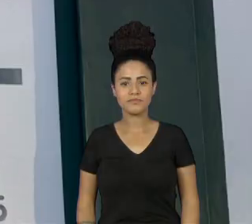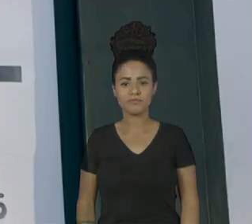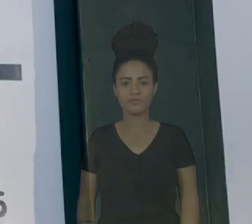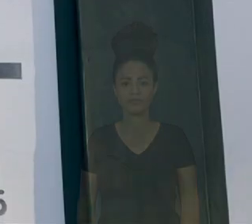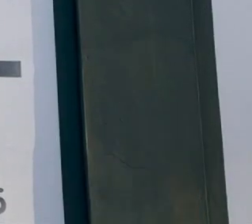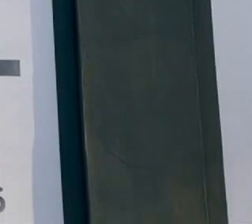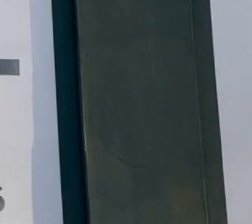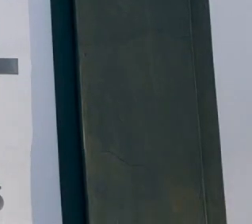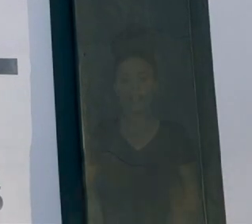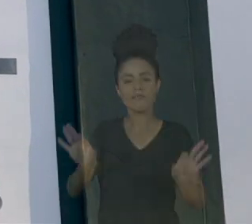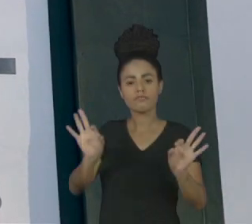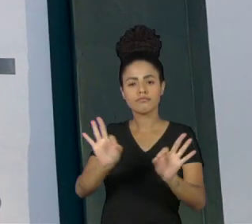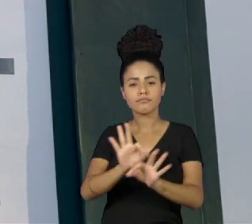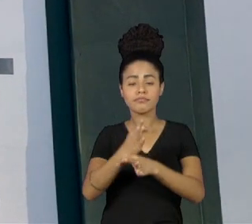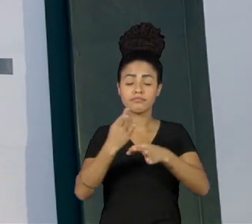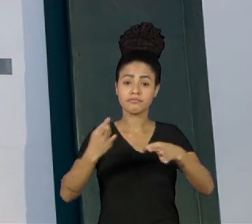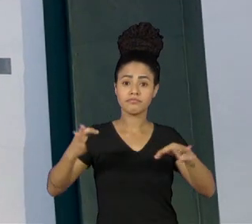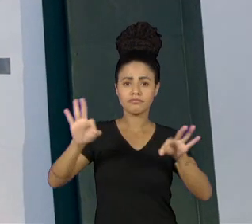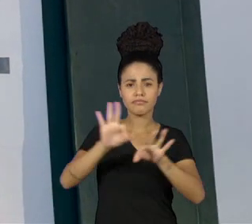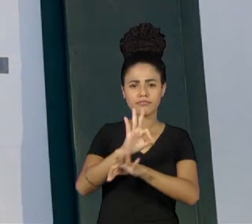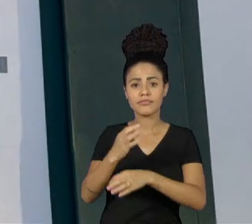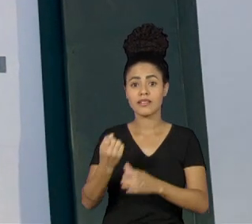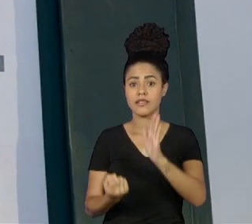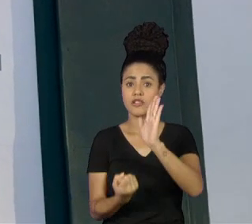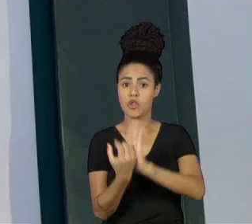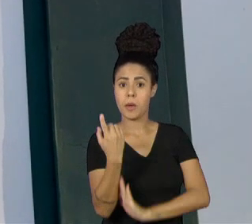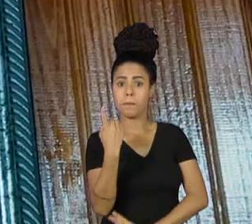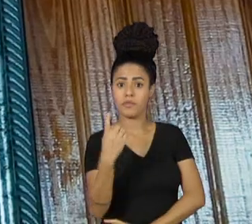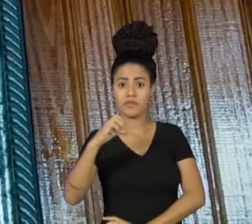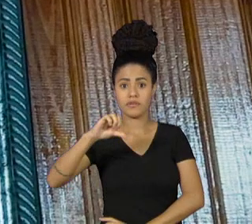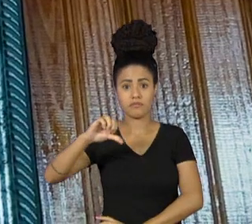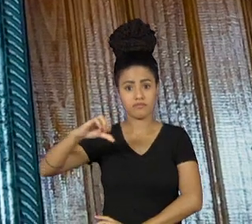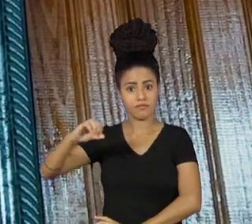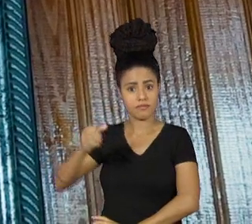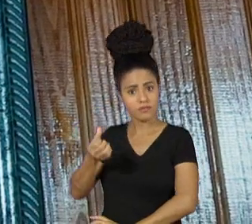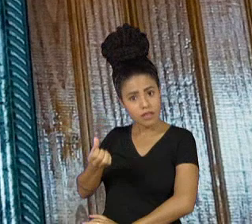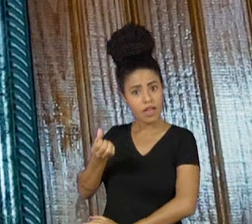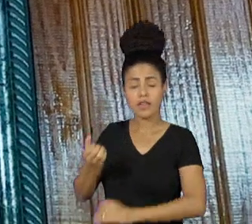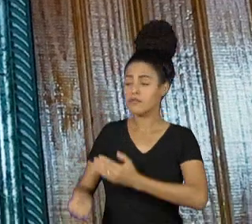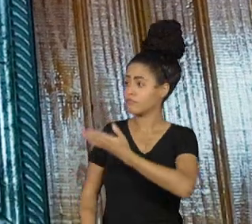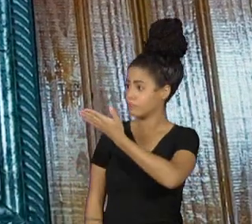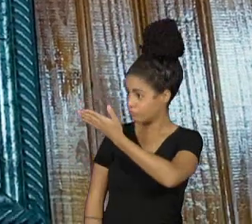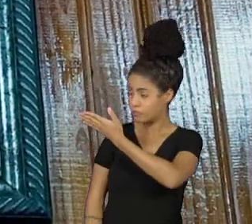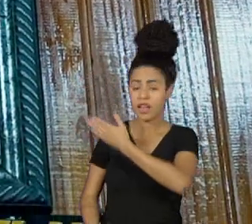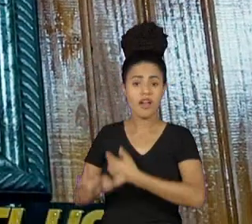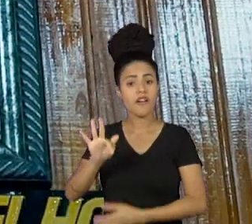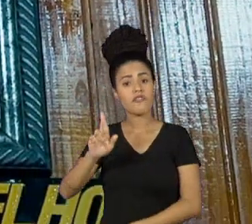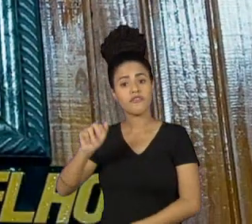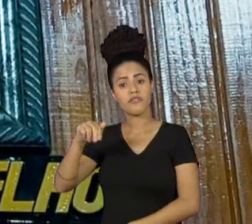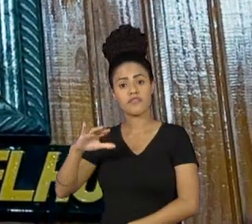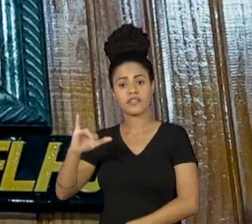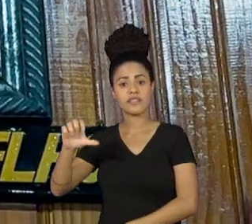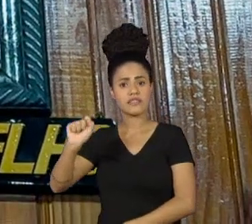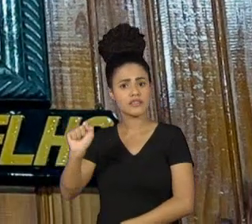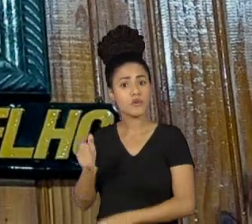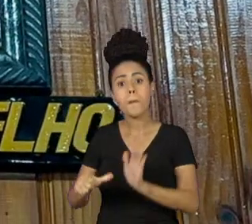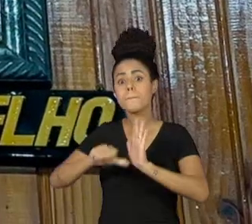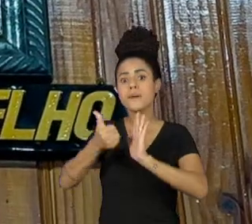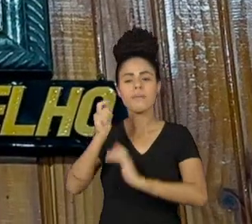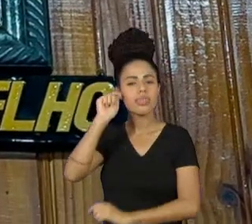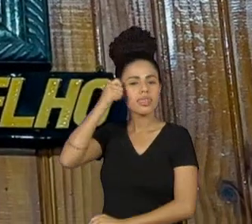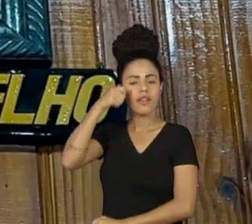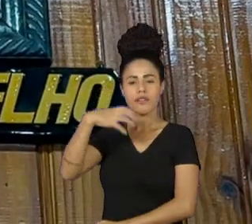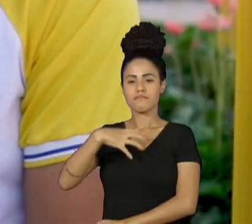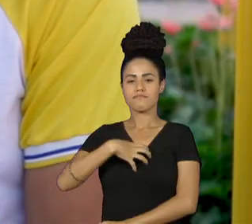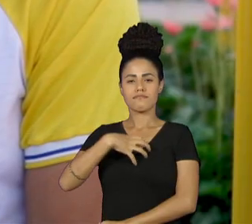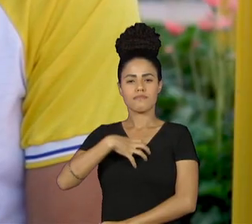sertão. A filarmônica ela foi fundada no ano de 1906 pelo coronel Francisco Dias Coelho. Foi o primeiro coronel negro da Bahia. Ele comprou o título